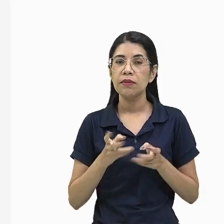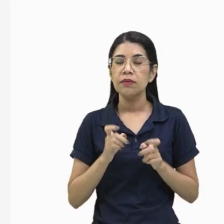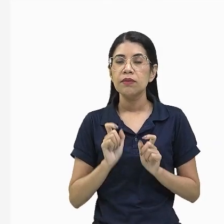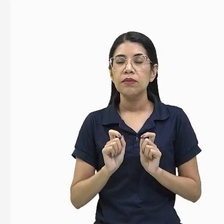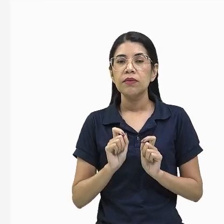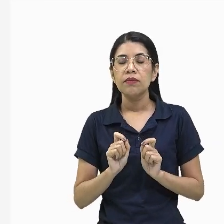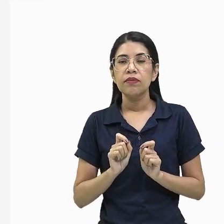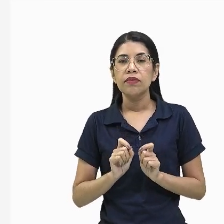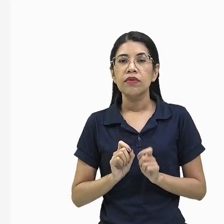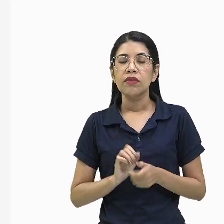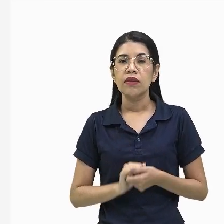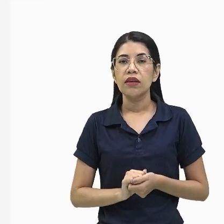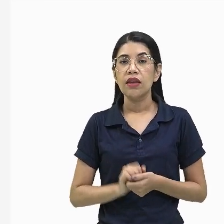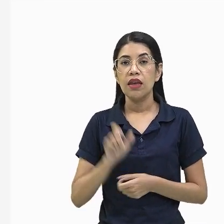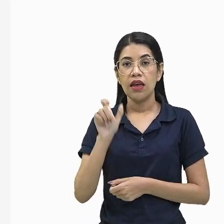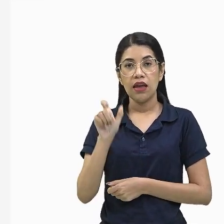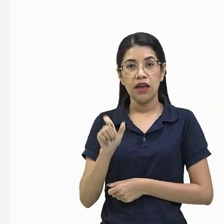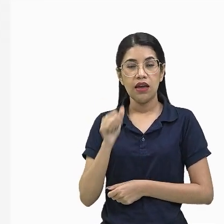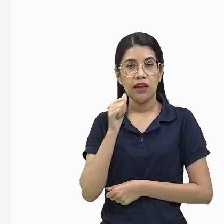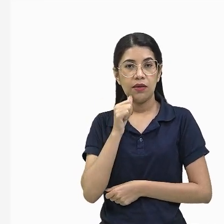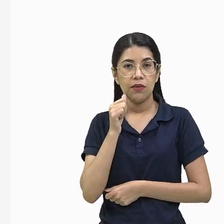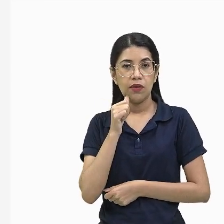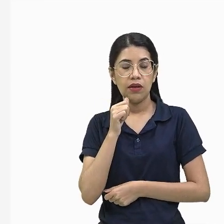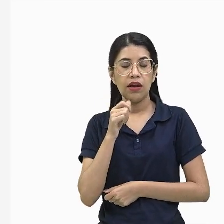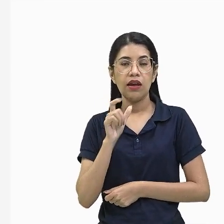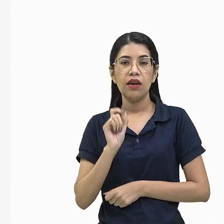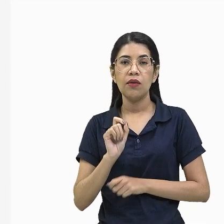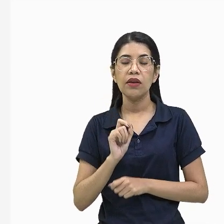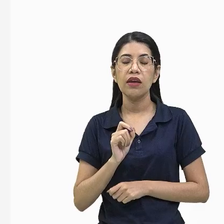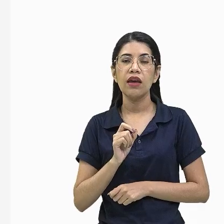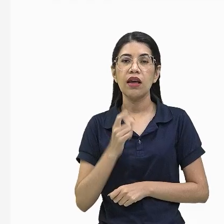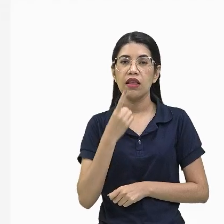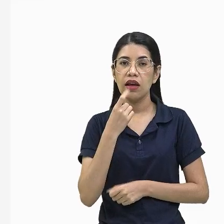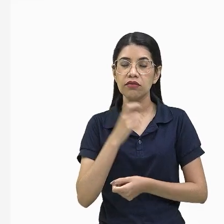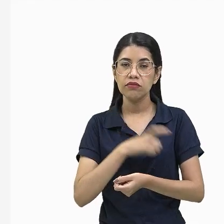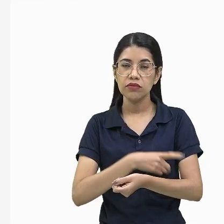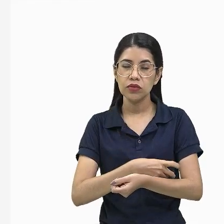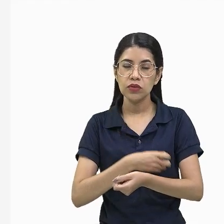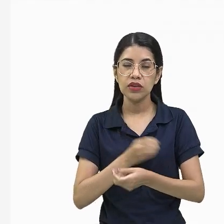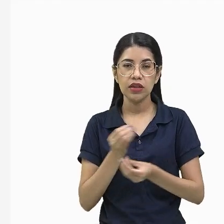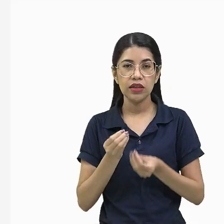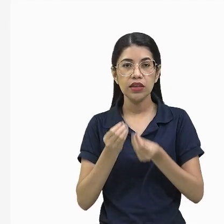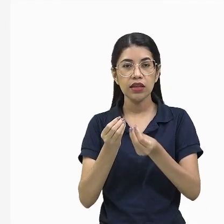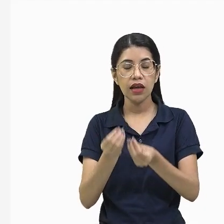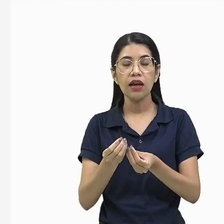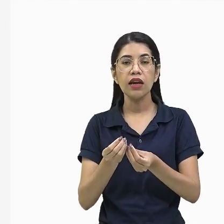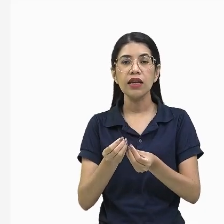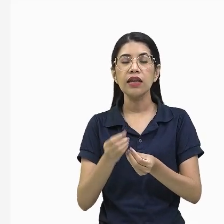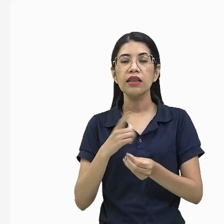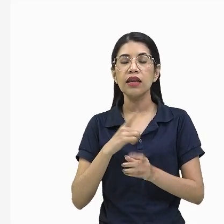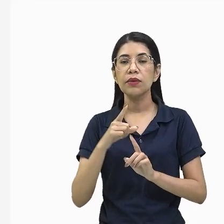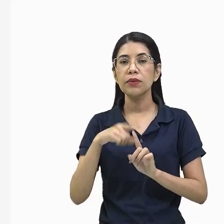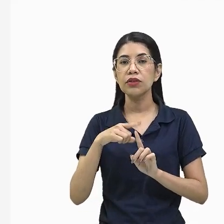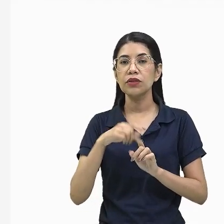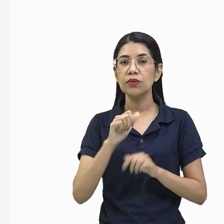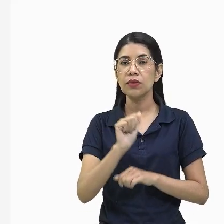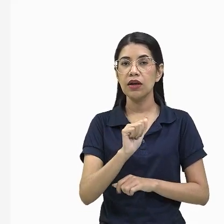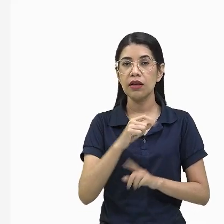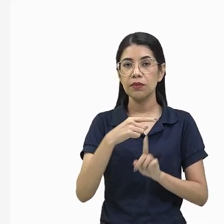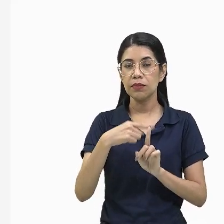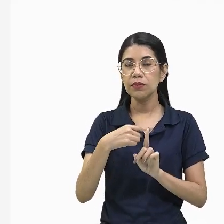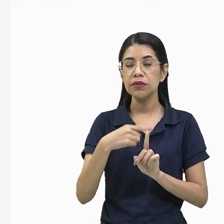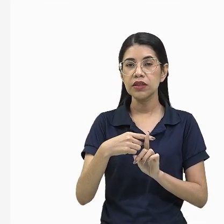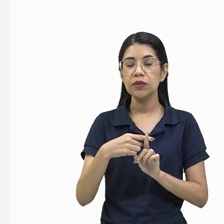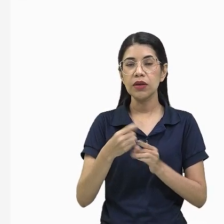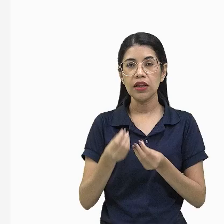que essa mulher, ela é uma doadora e possui o sangue A positivo e que